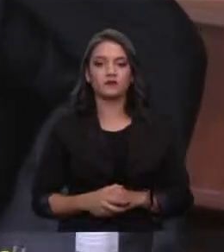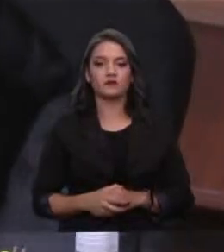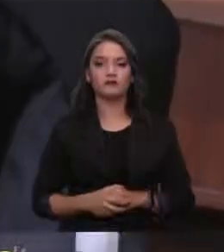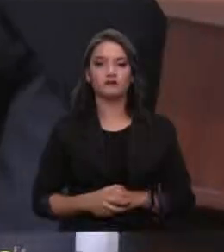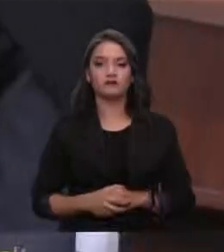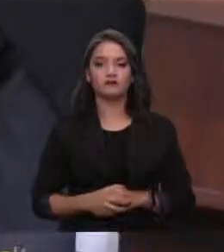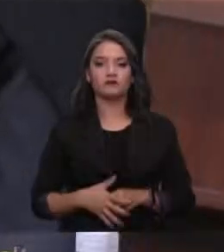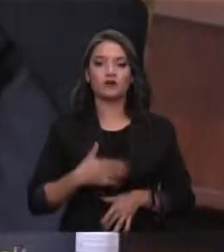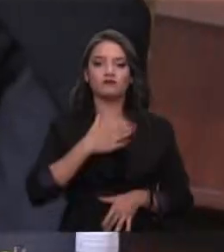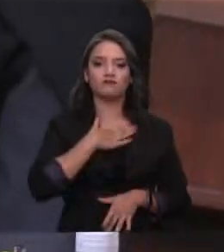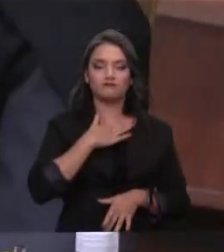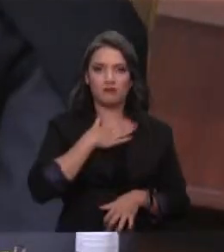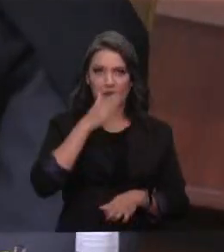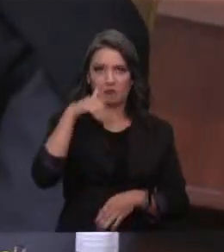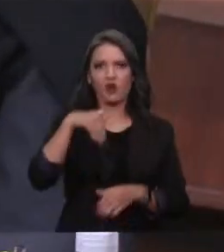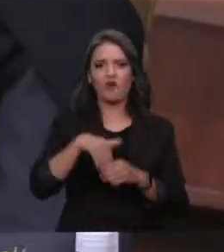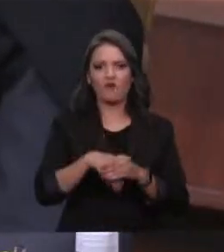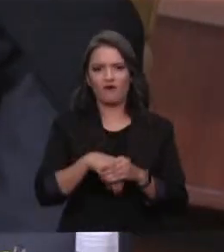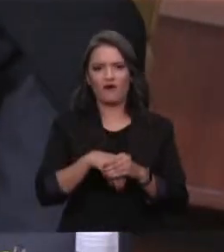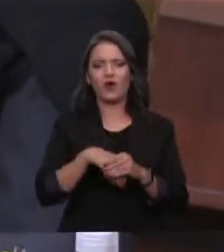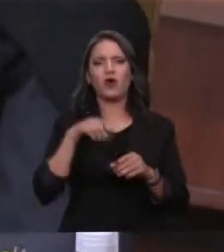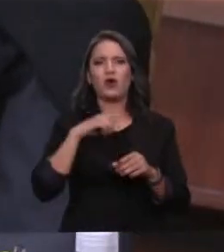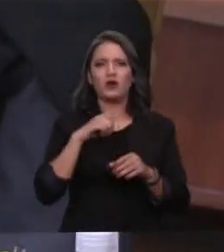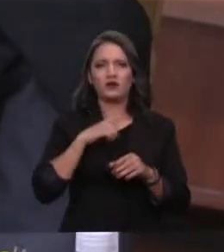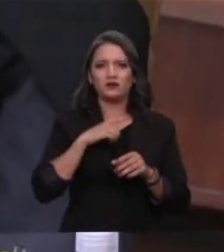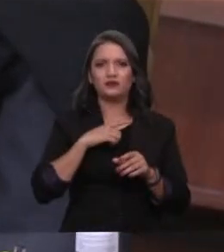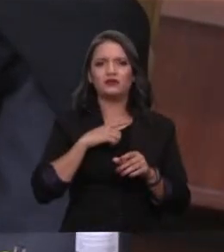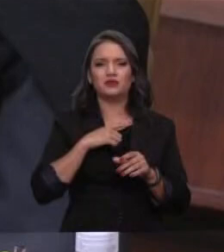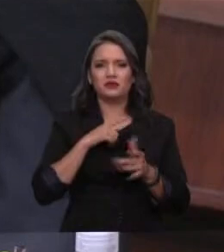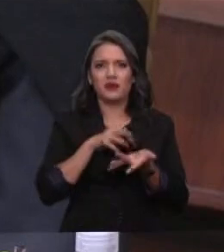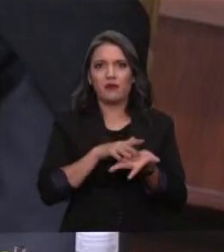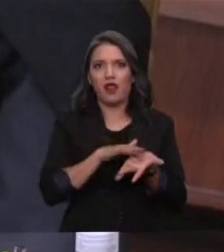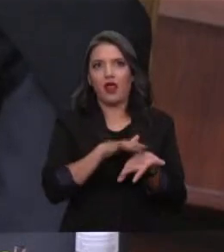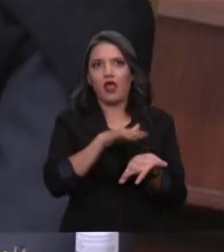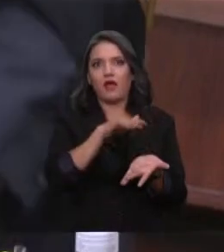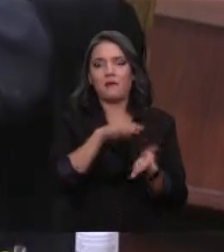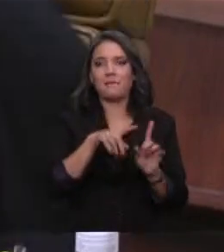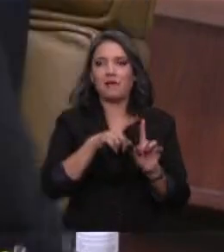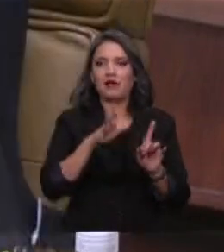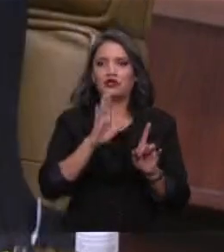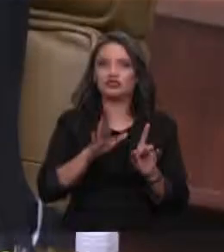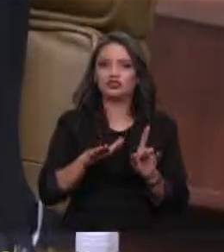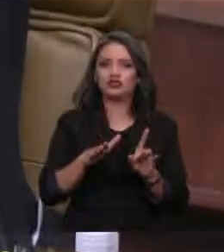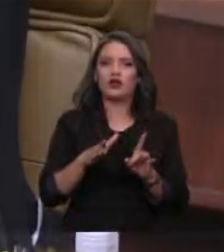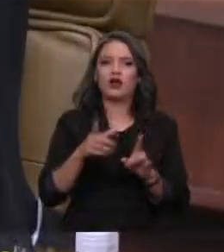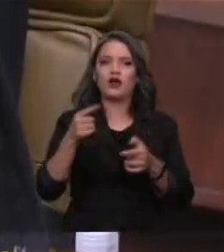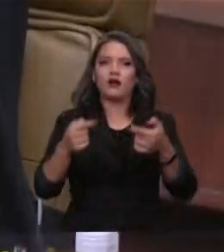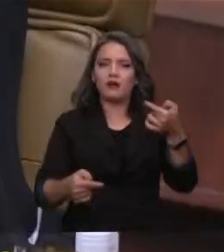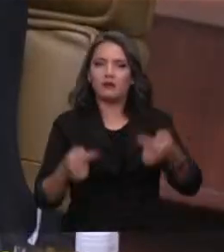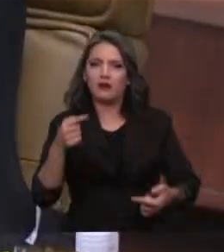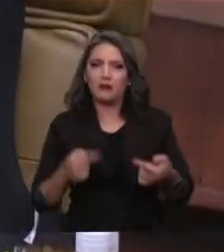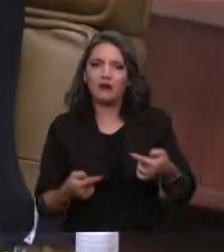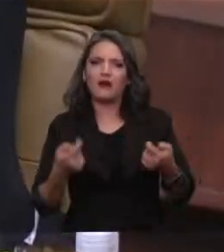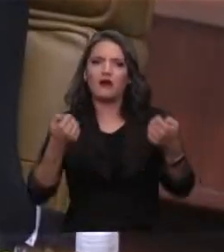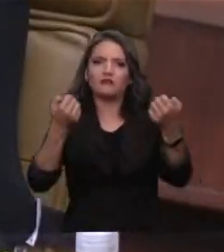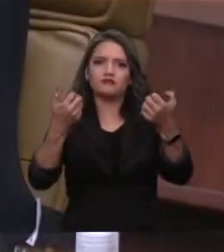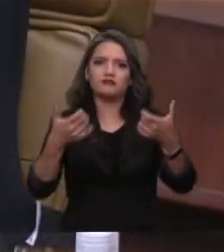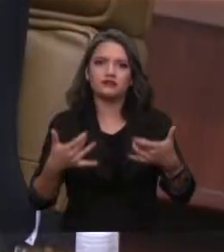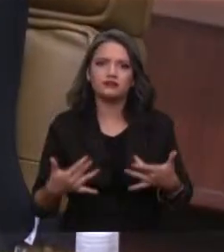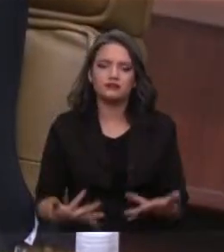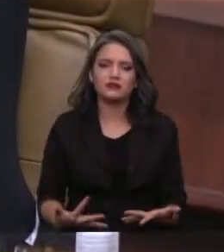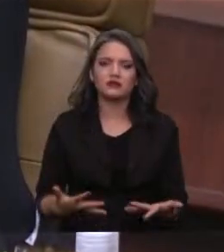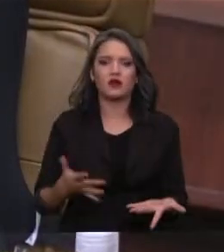mais denso, mas, logicamente, até pela, já pela discussão, a vida, pela exposição